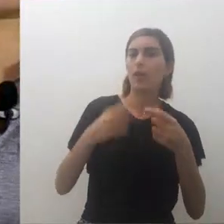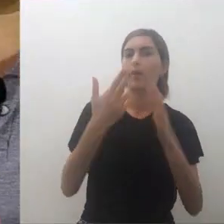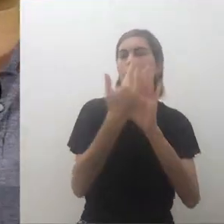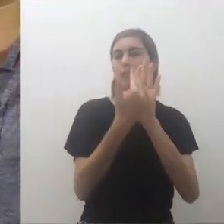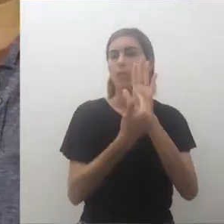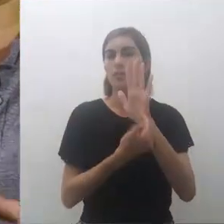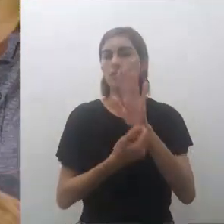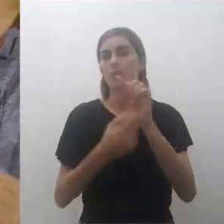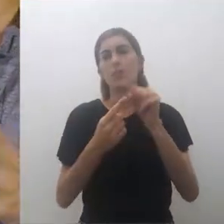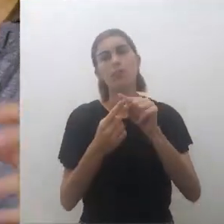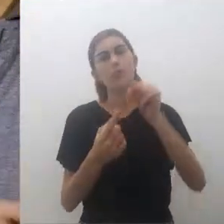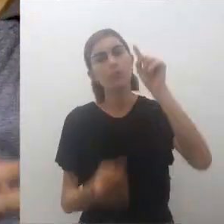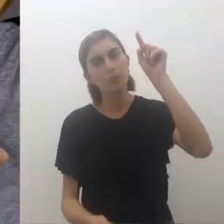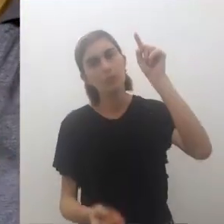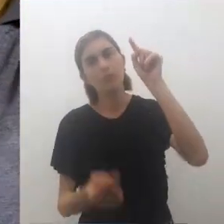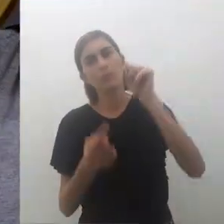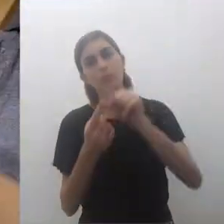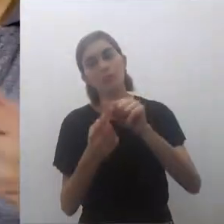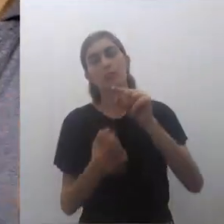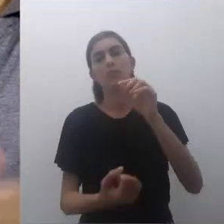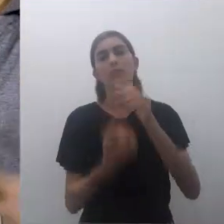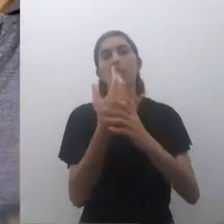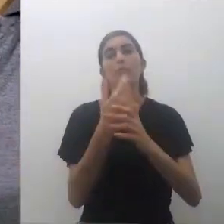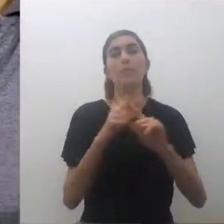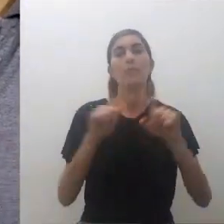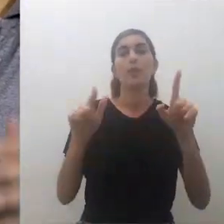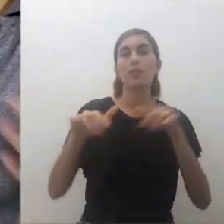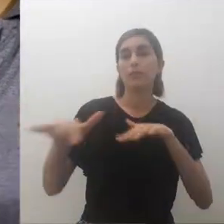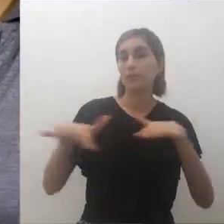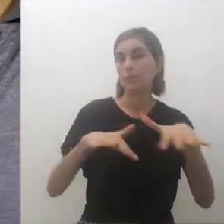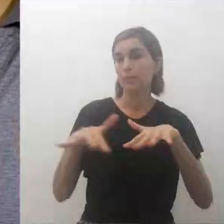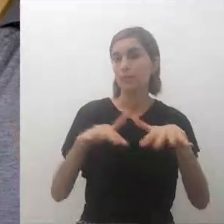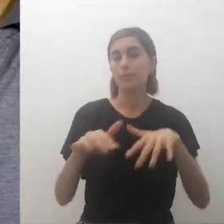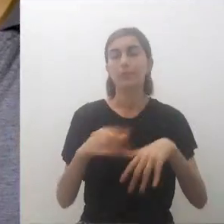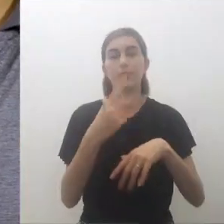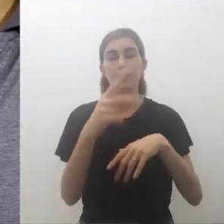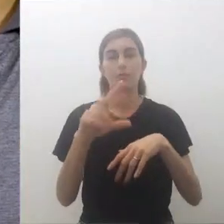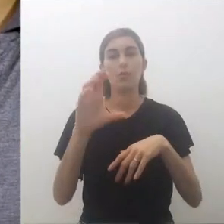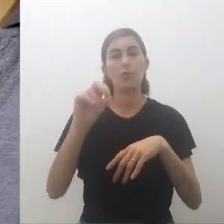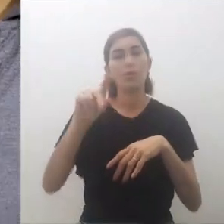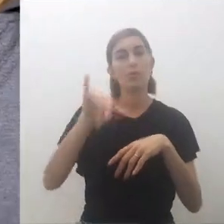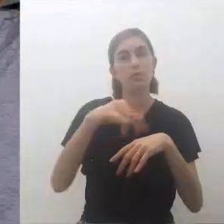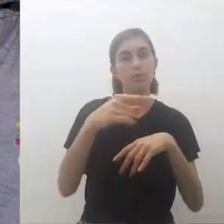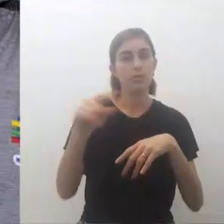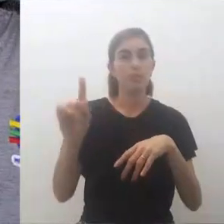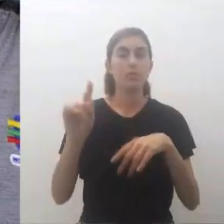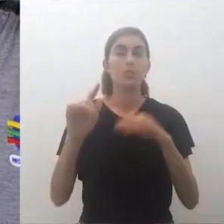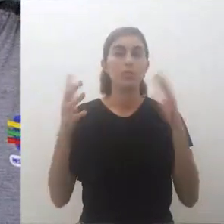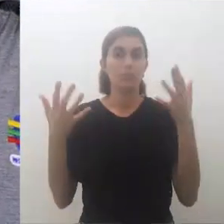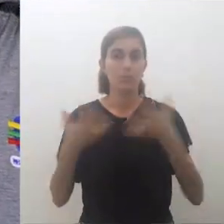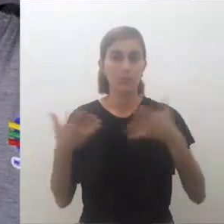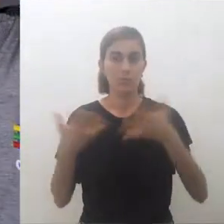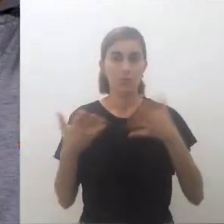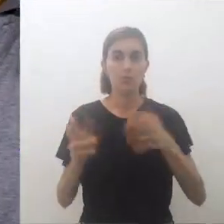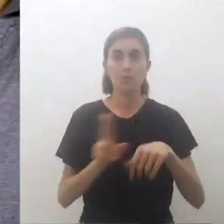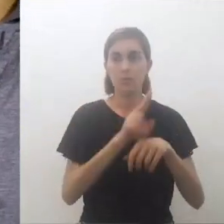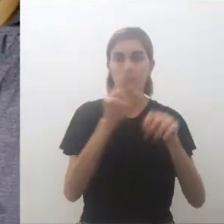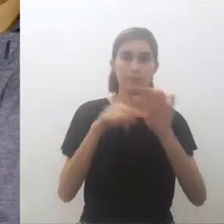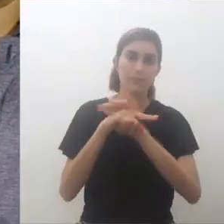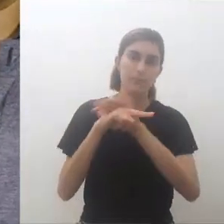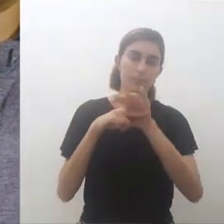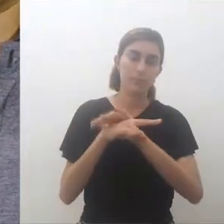os tamanhos, criando mais dinamismo ainda na sua composição. Agora vamos analisar